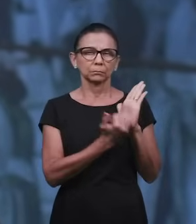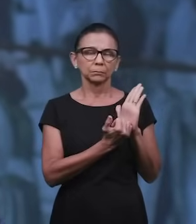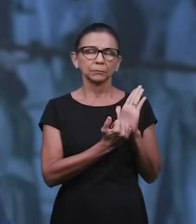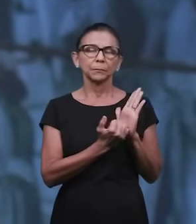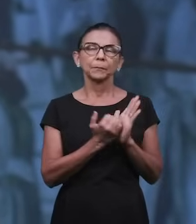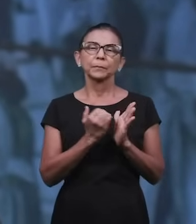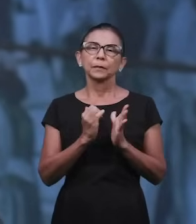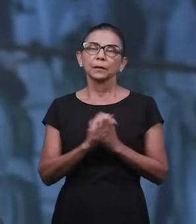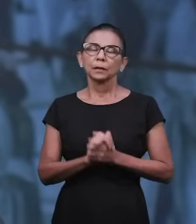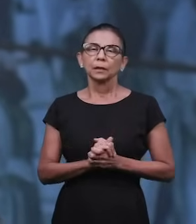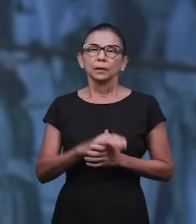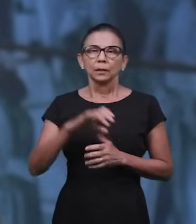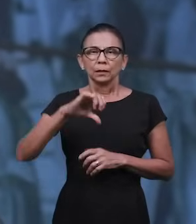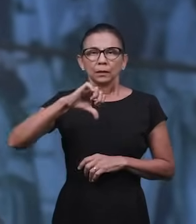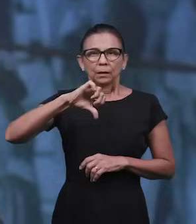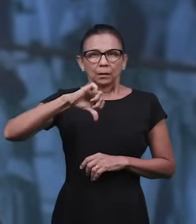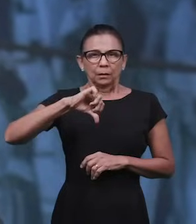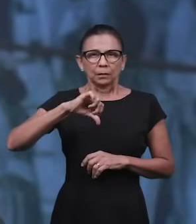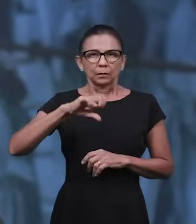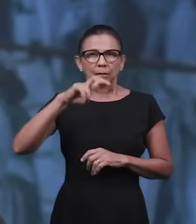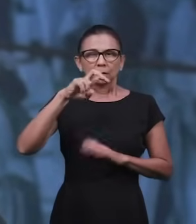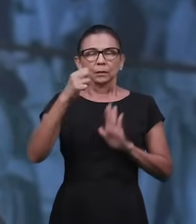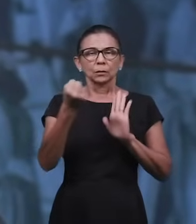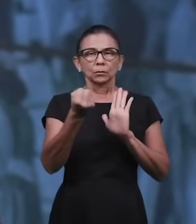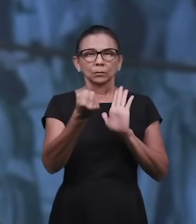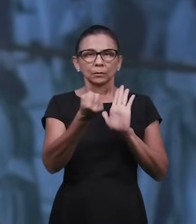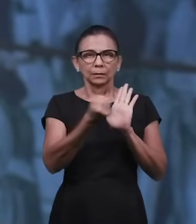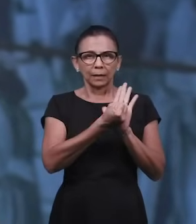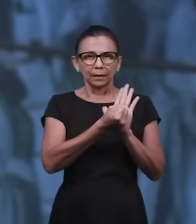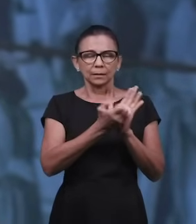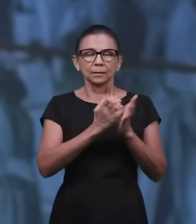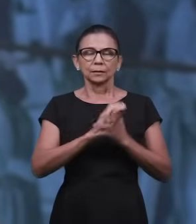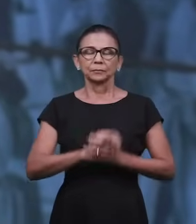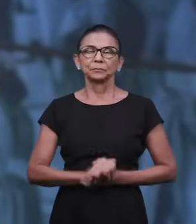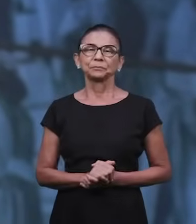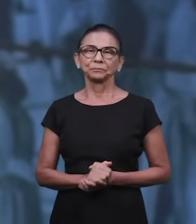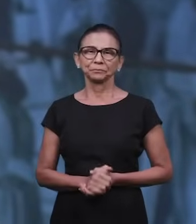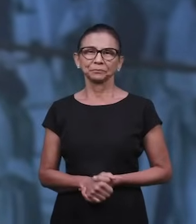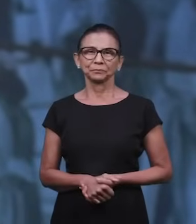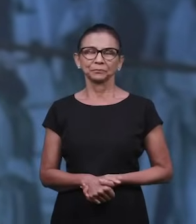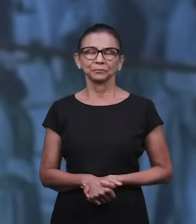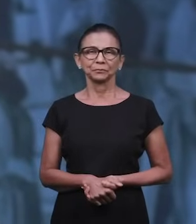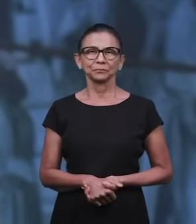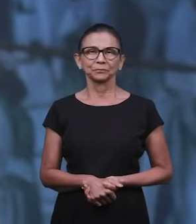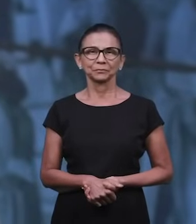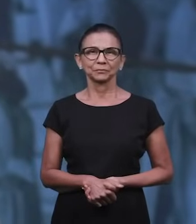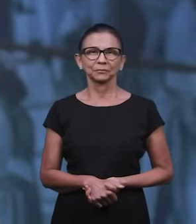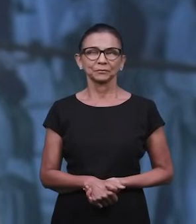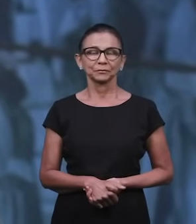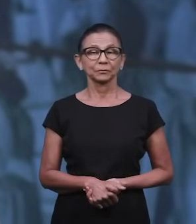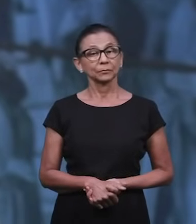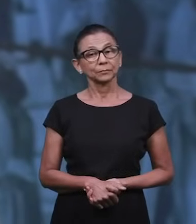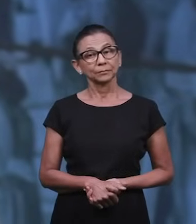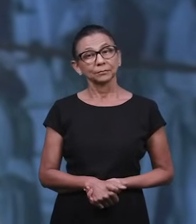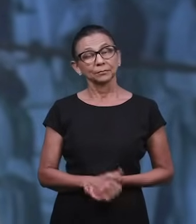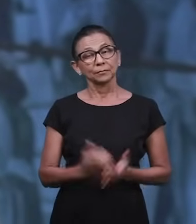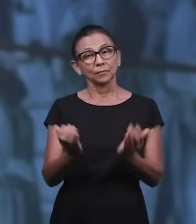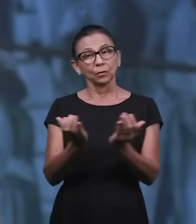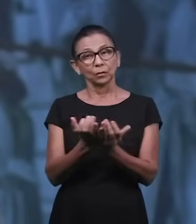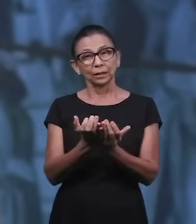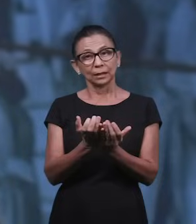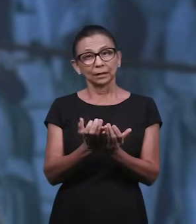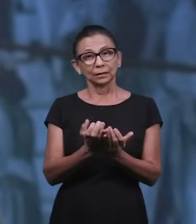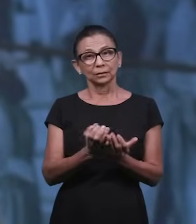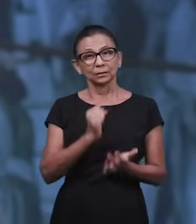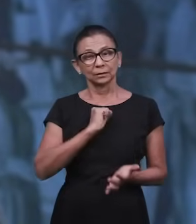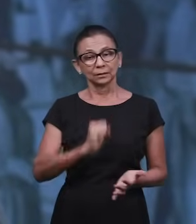pôde abranger, as 95 teses propostas por Lutero, que é o sacerdócio universal do crente.